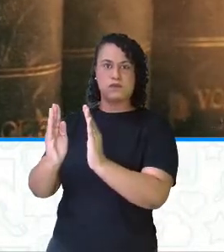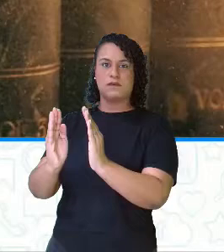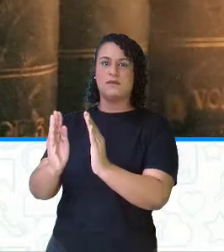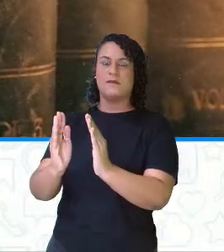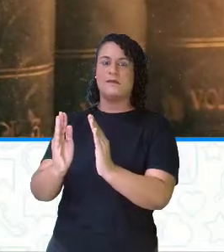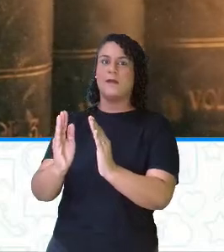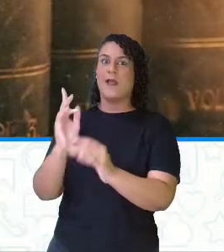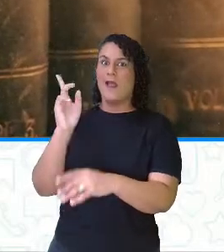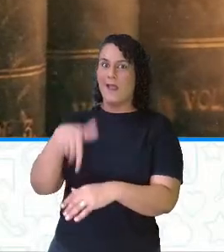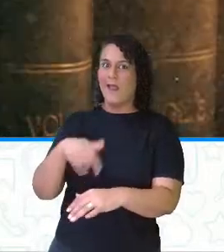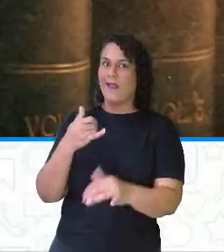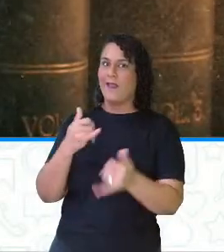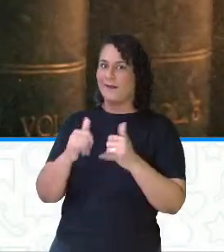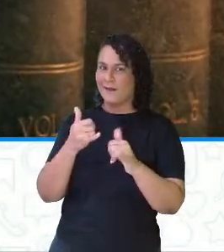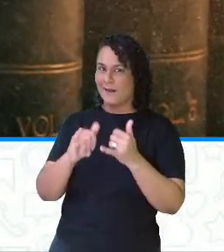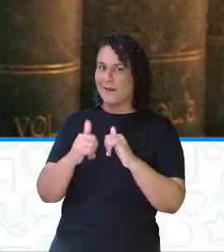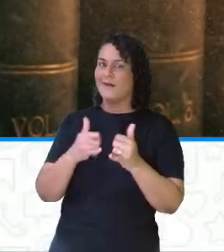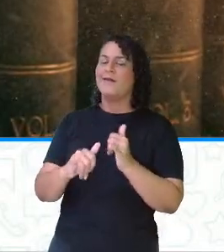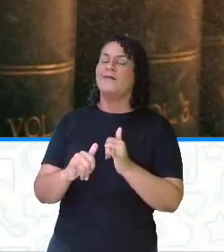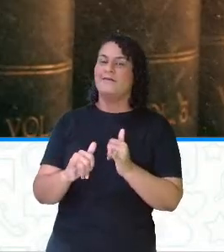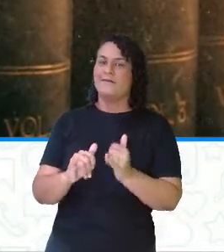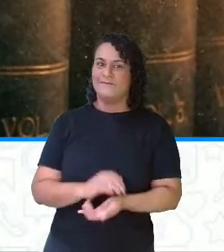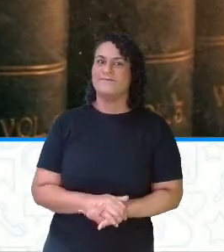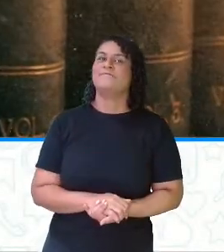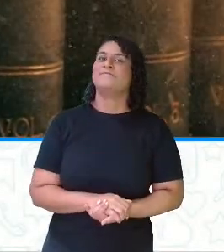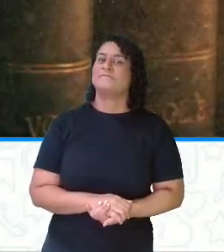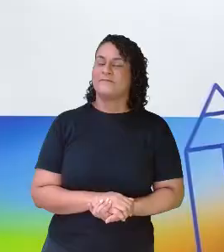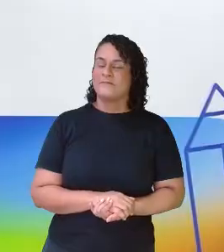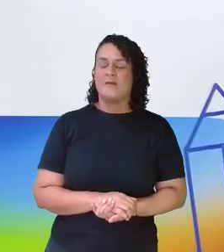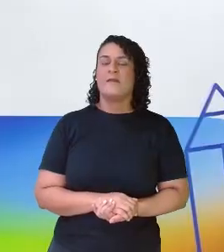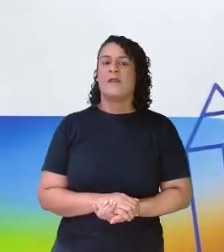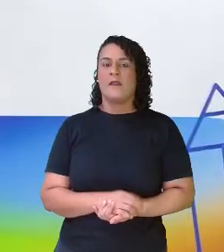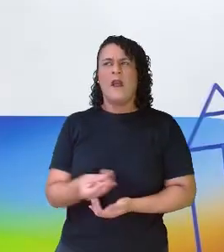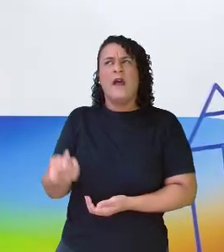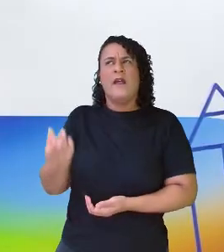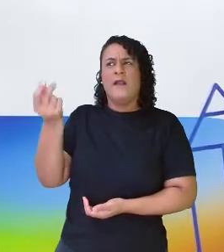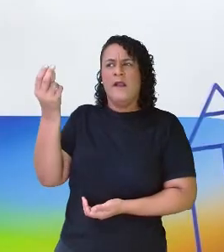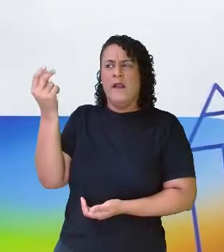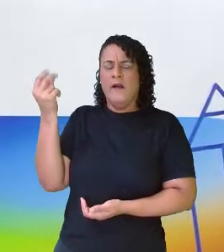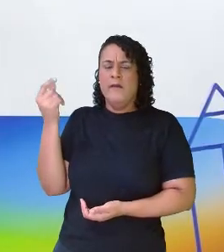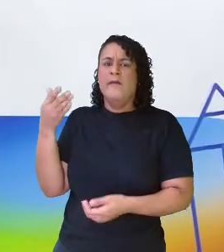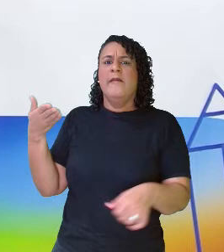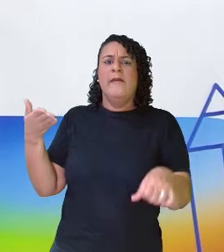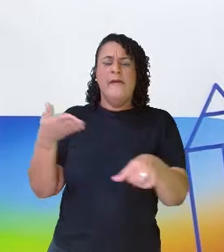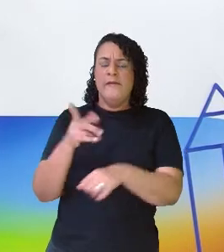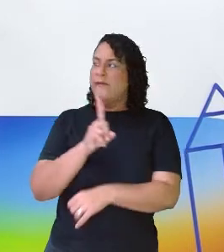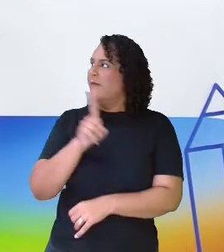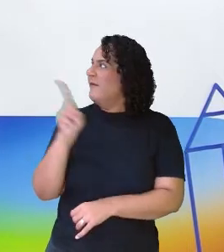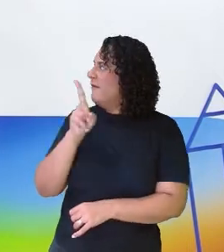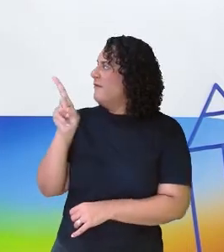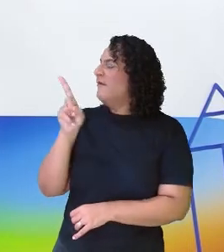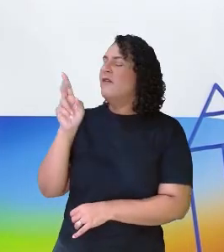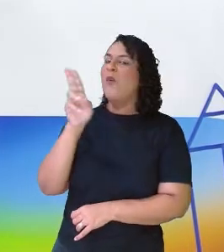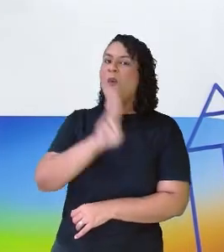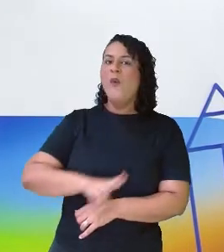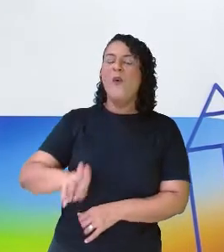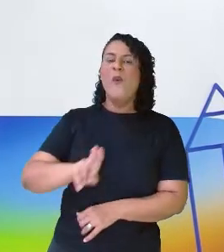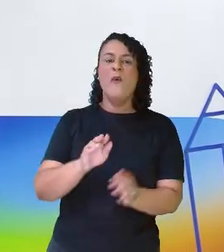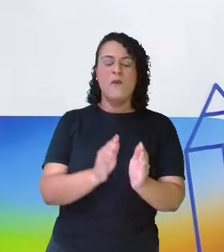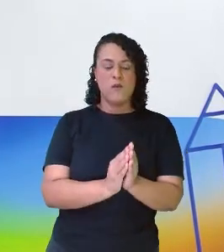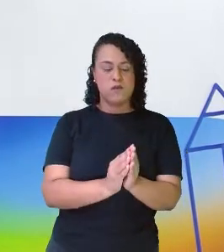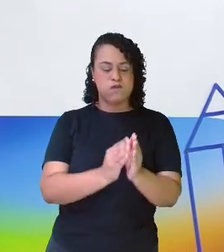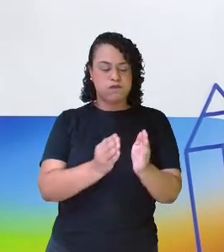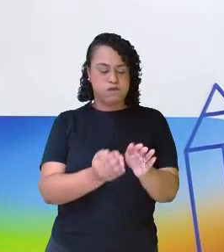internet. Então, a nossa viagem sempre acontecia através dos livros. Principalmente através dessas enciclopédias, que eram